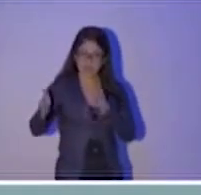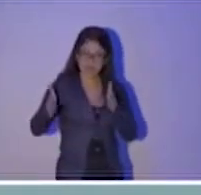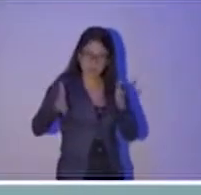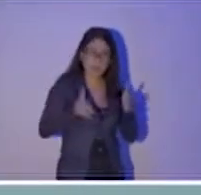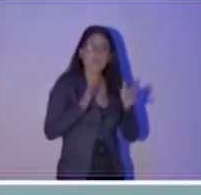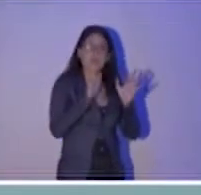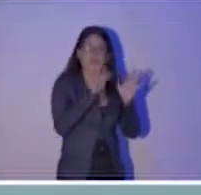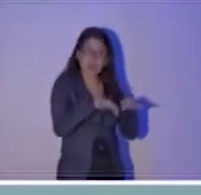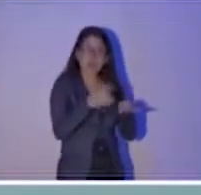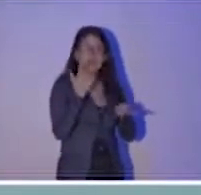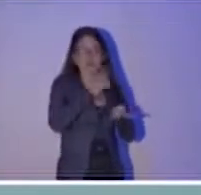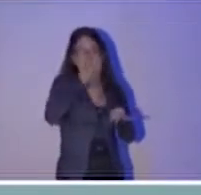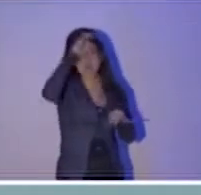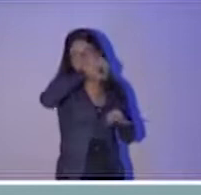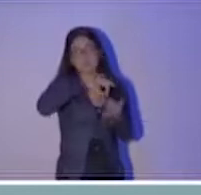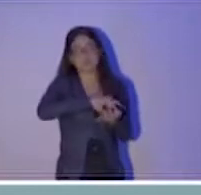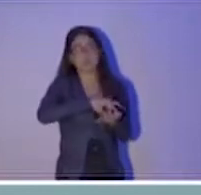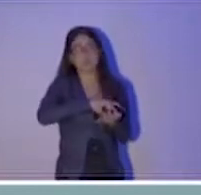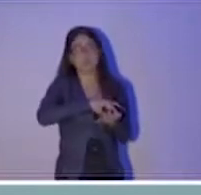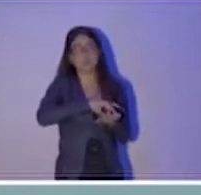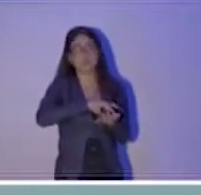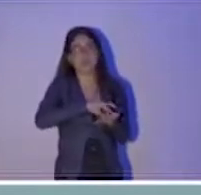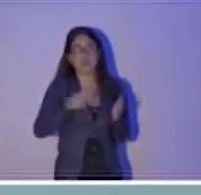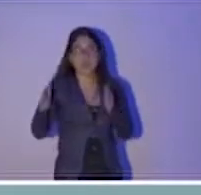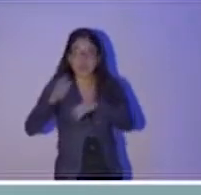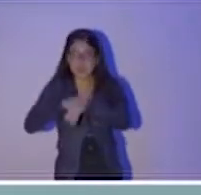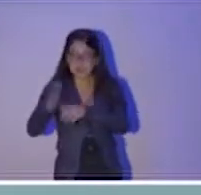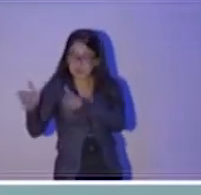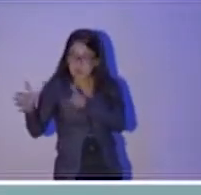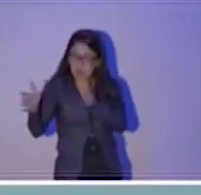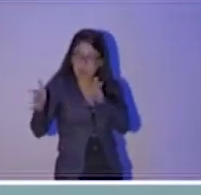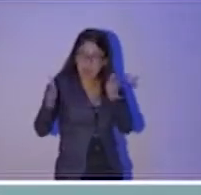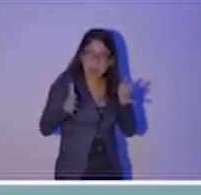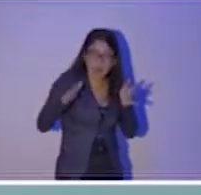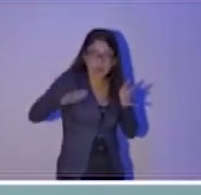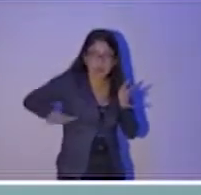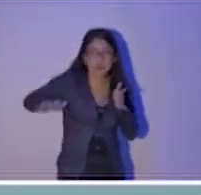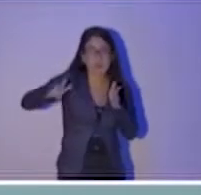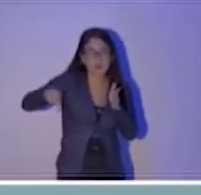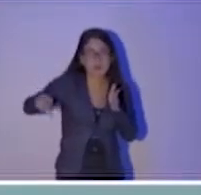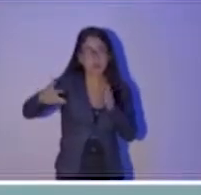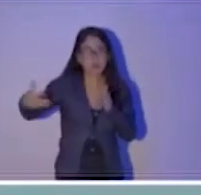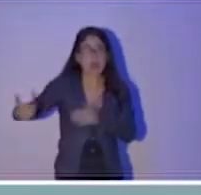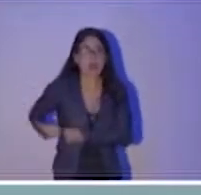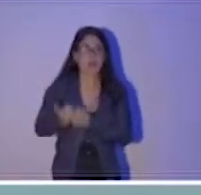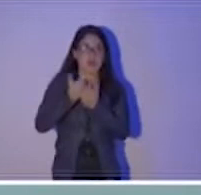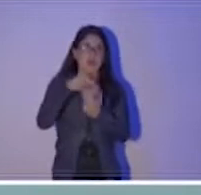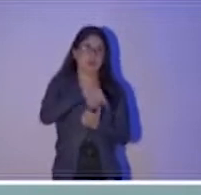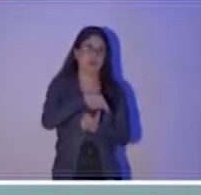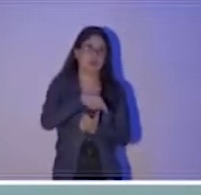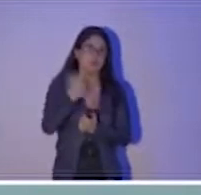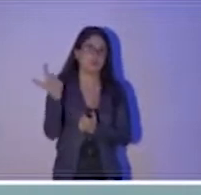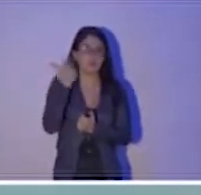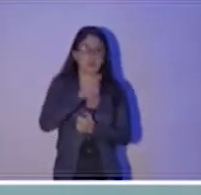que tem que saber, tendo sido apoiados para descobrir o seu projeto de vida e realizá-lo.